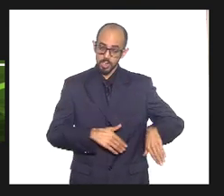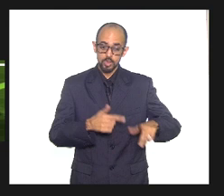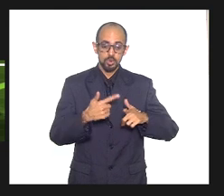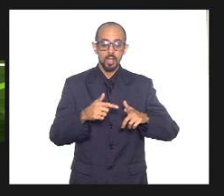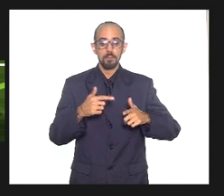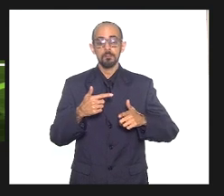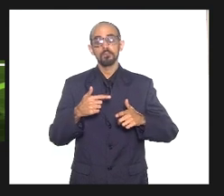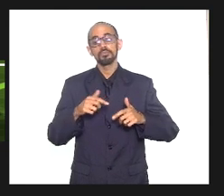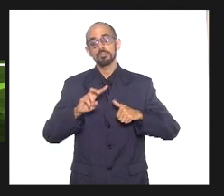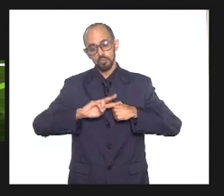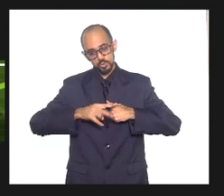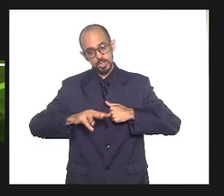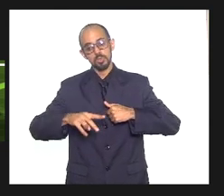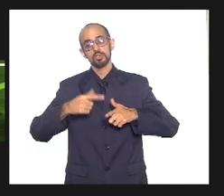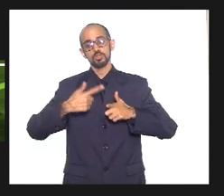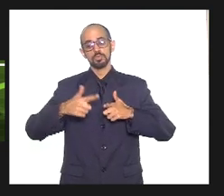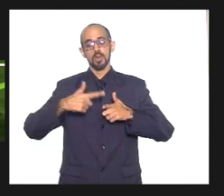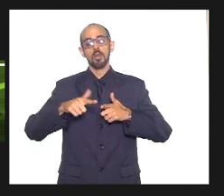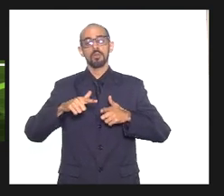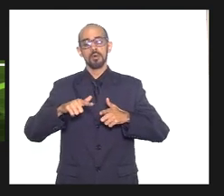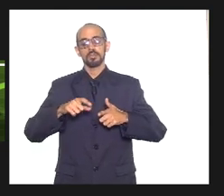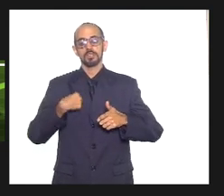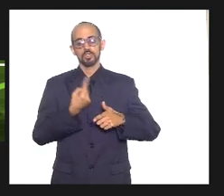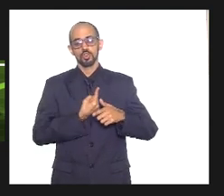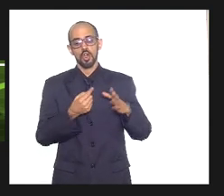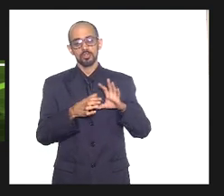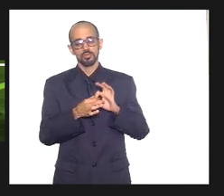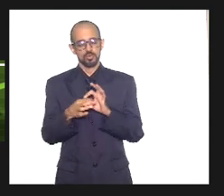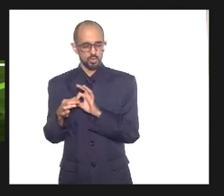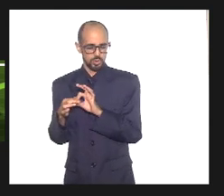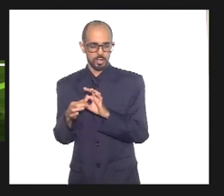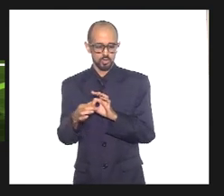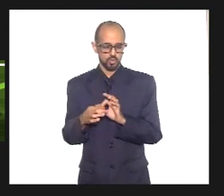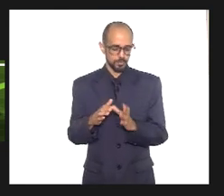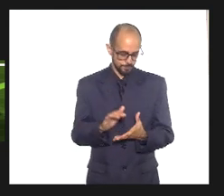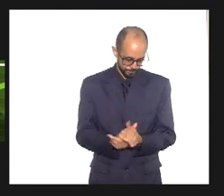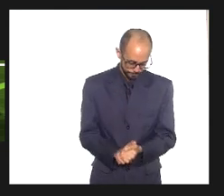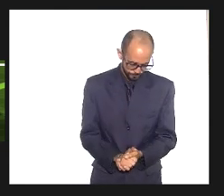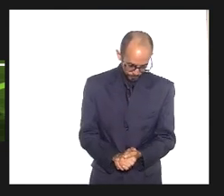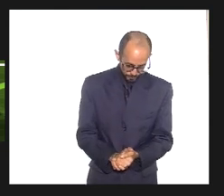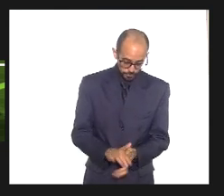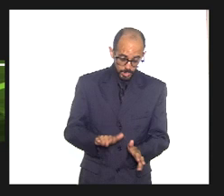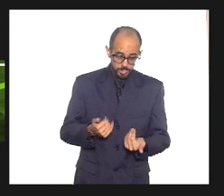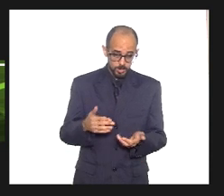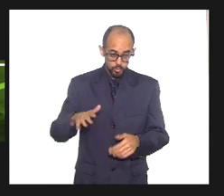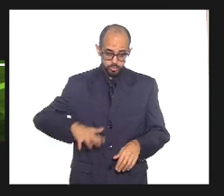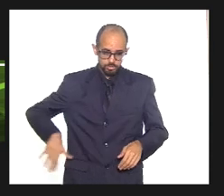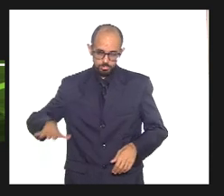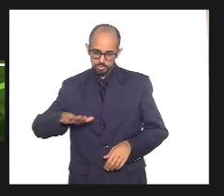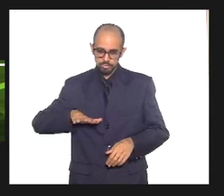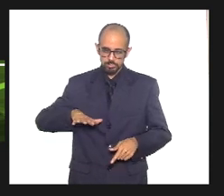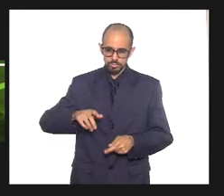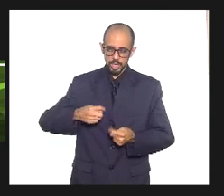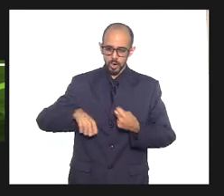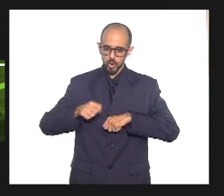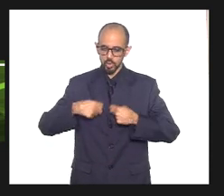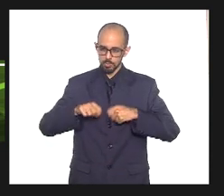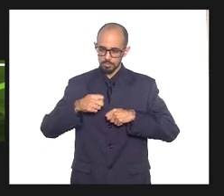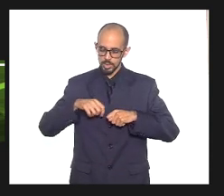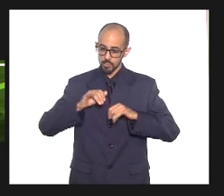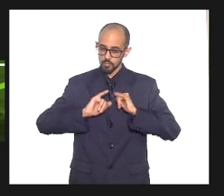falando das condições macroeconômicas, percebam aqui, esse é um dado do